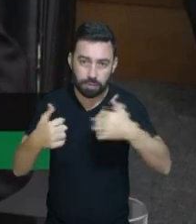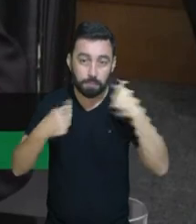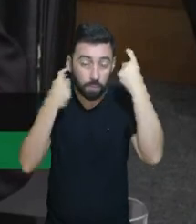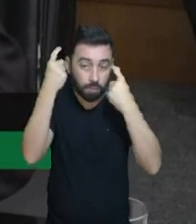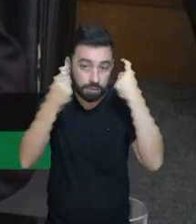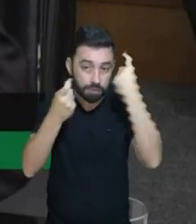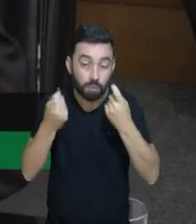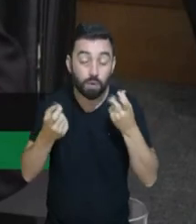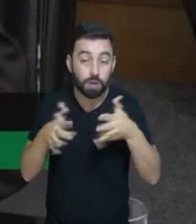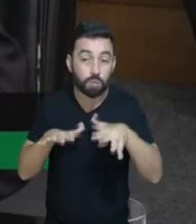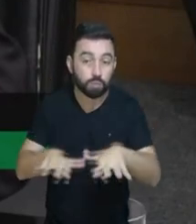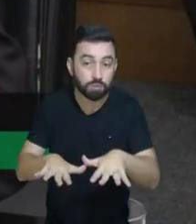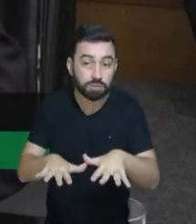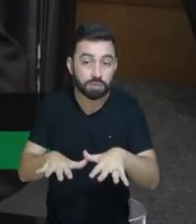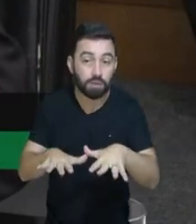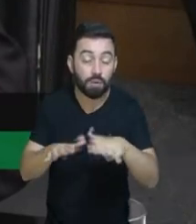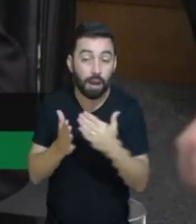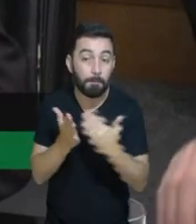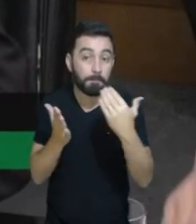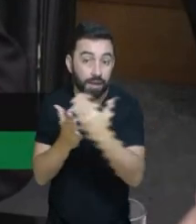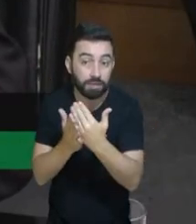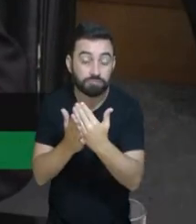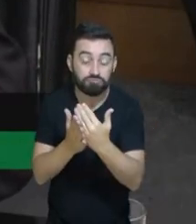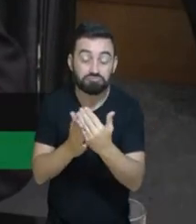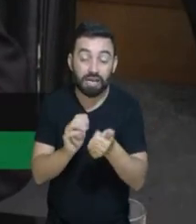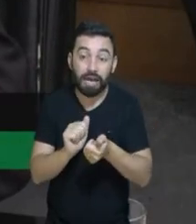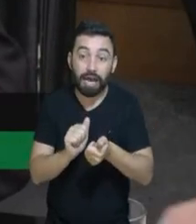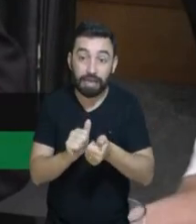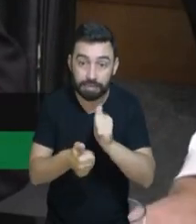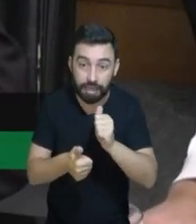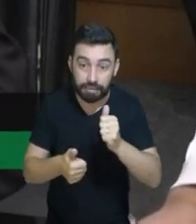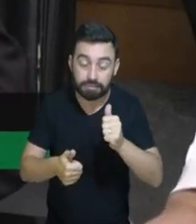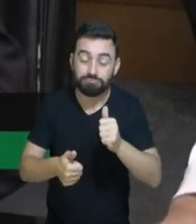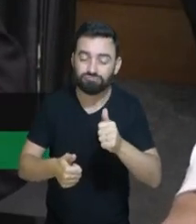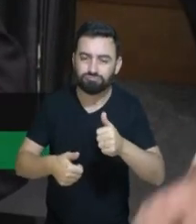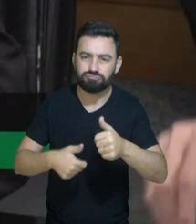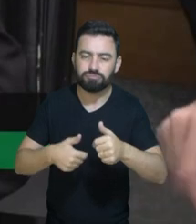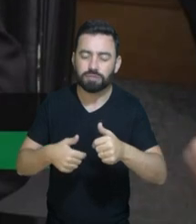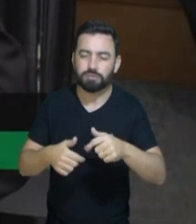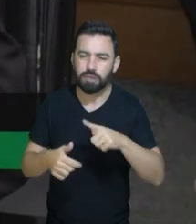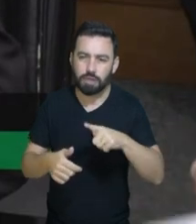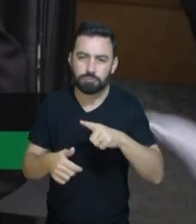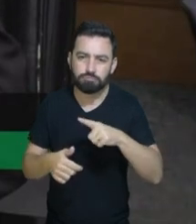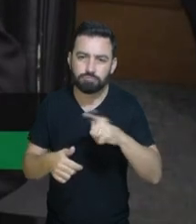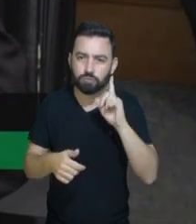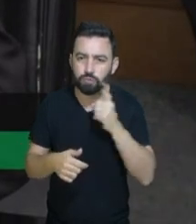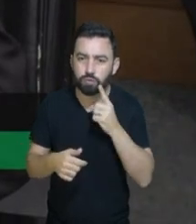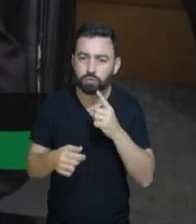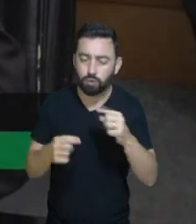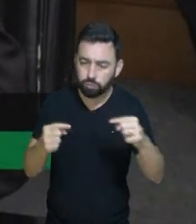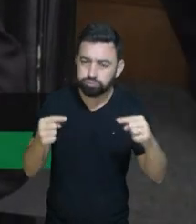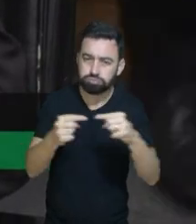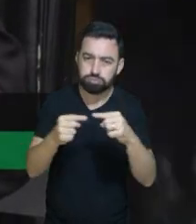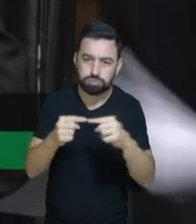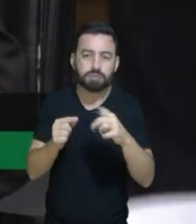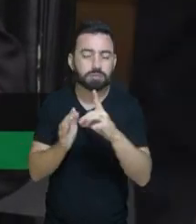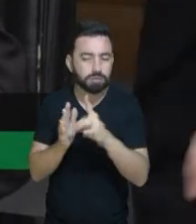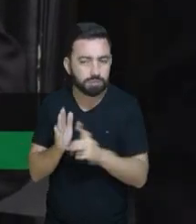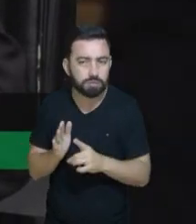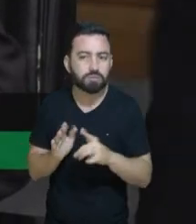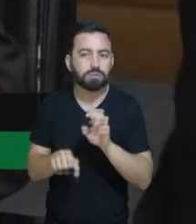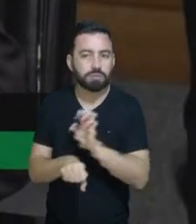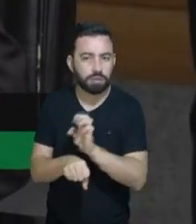inclusão ainda maior dos atletas surdos vai ao encontro das diretrizes do Estado em Santa Catarina e